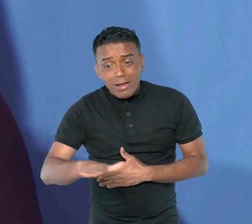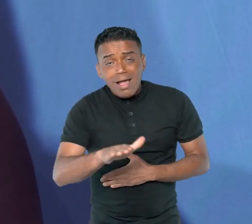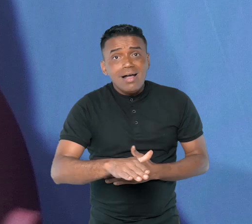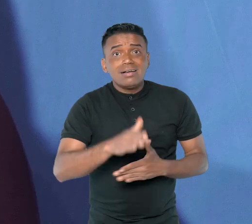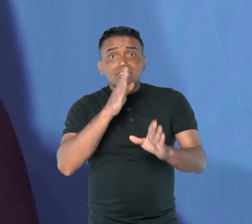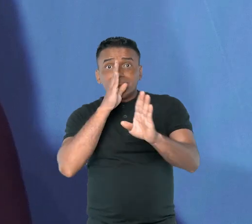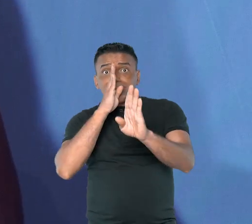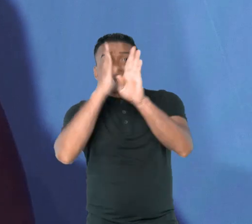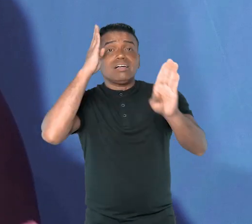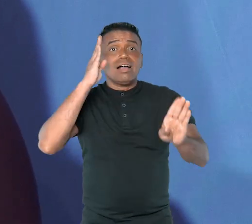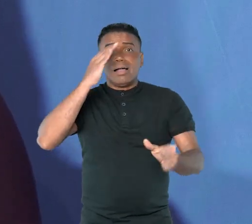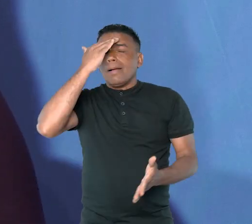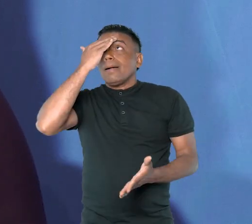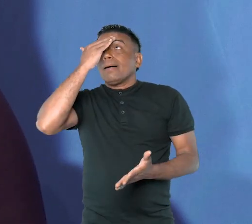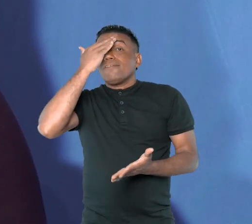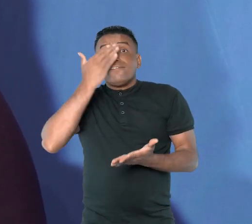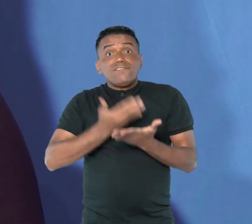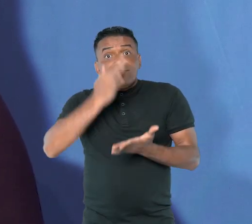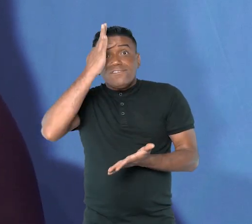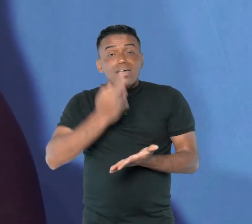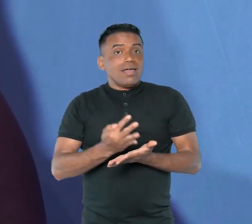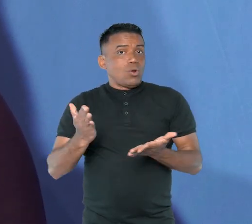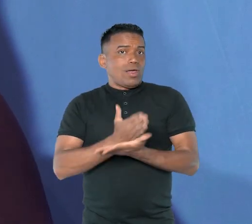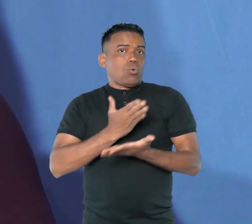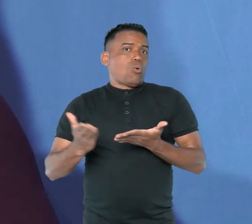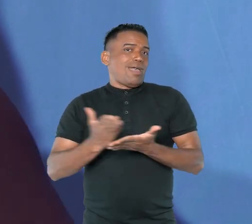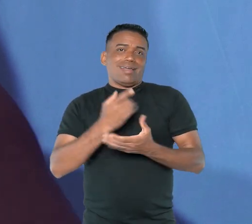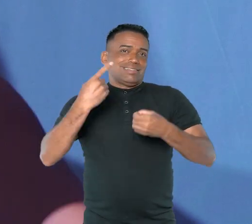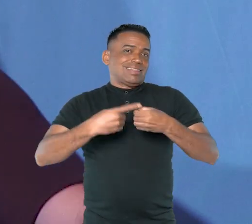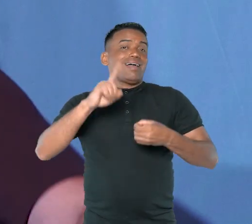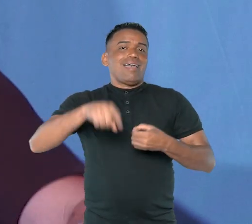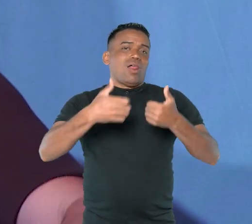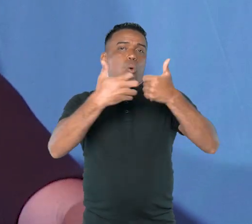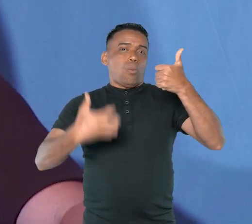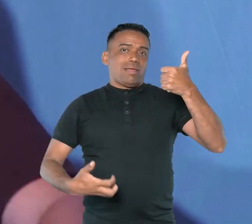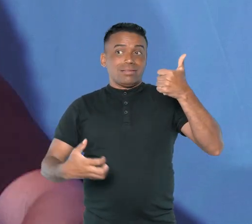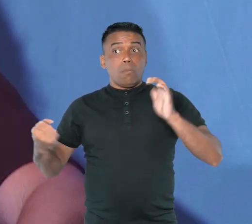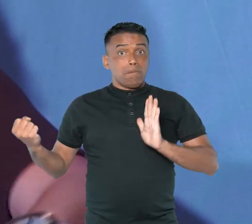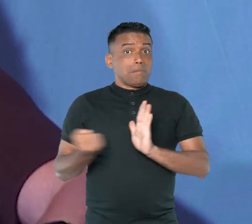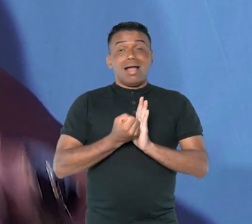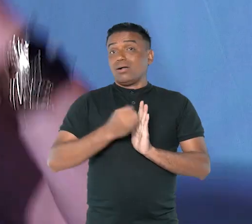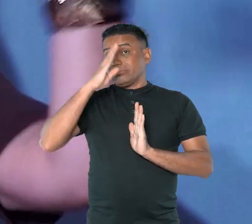numa cidade não qualquer, mas Ouro Preto. Então, eu acho que ali tem um marco inicial do livro que eu só percebi